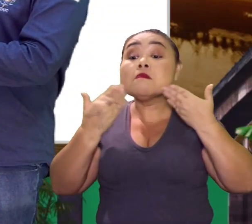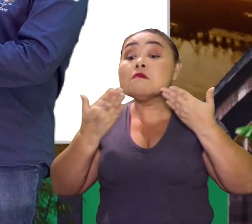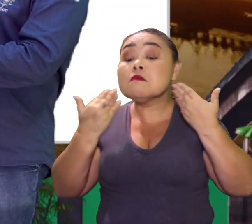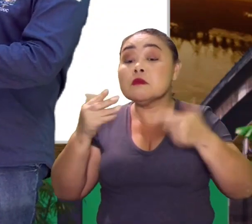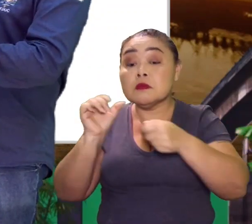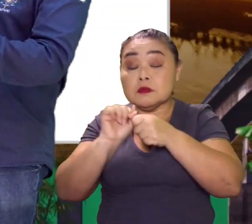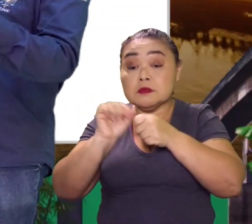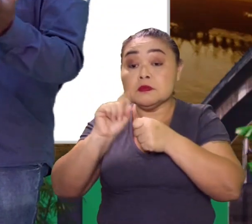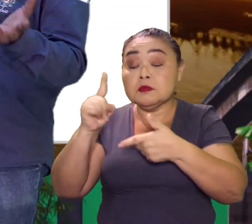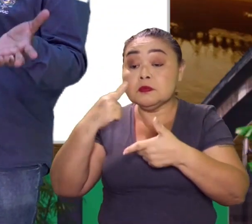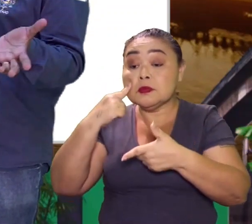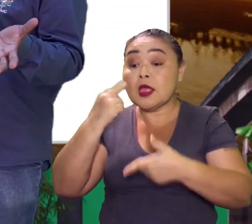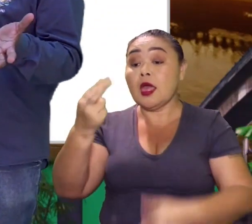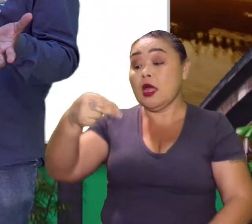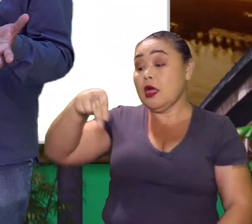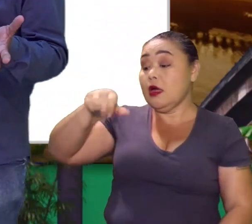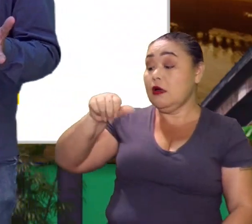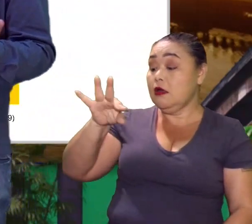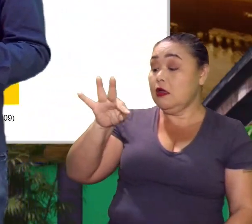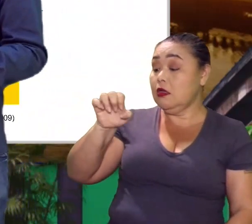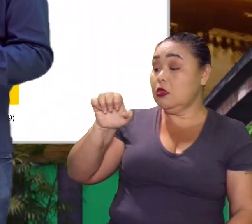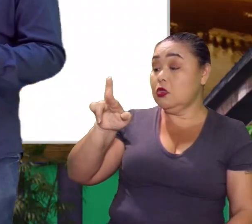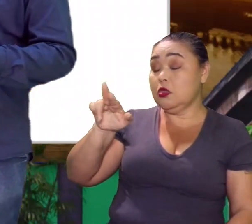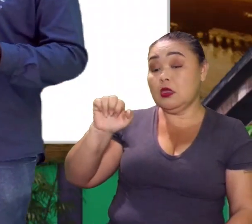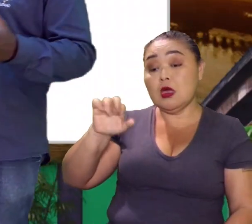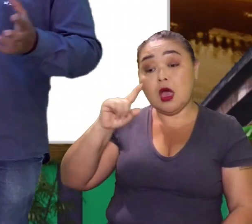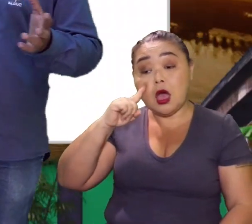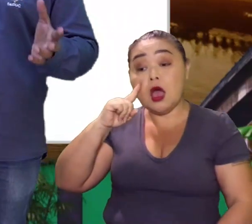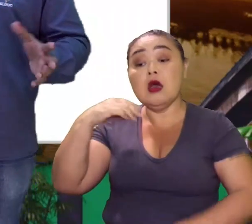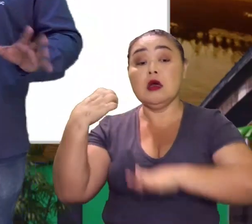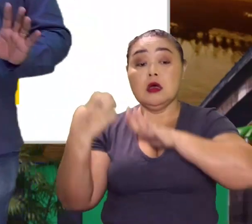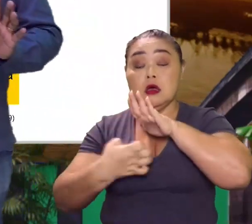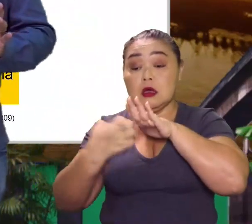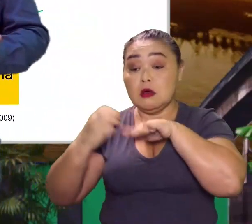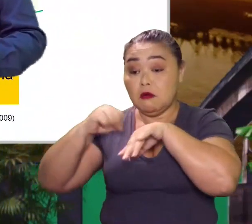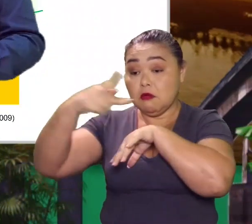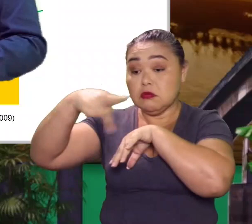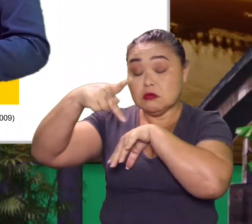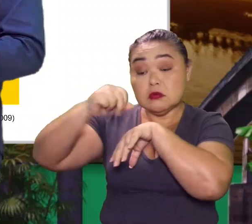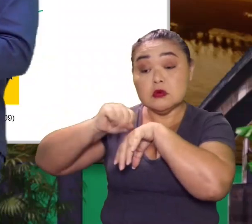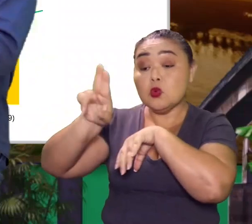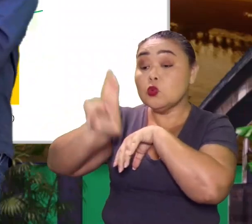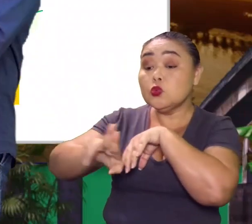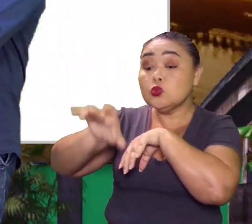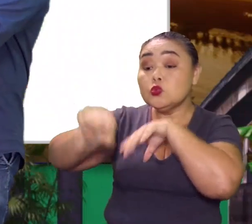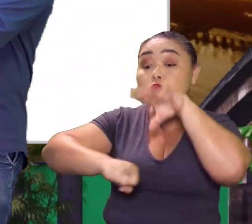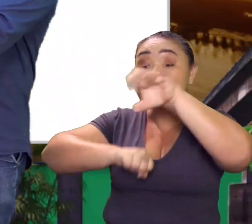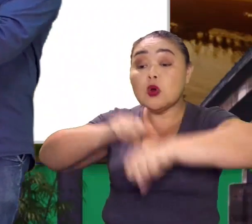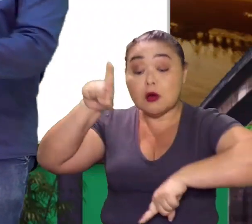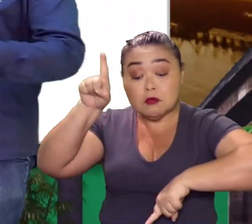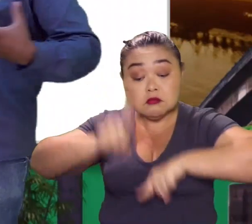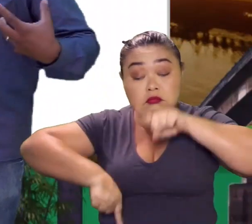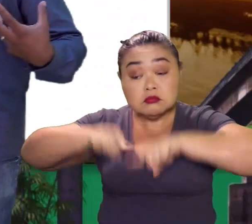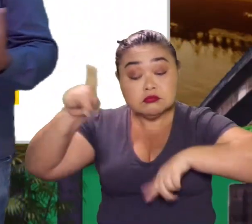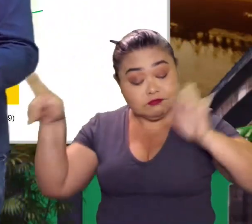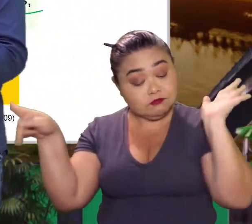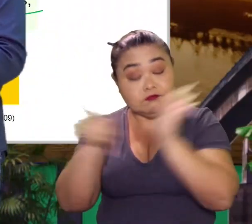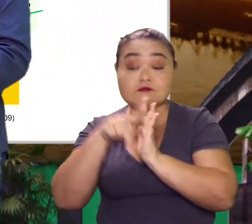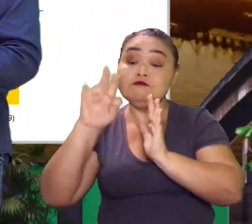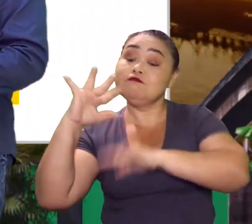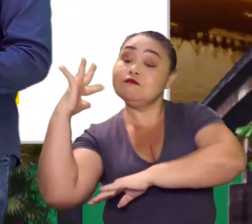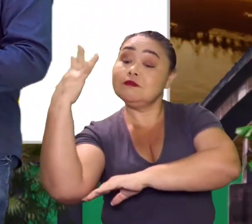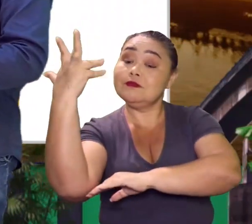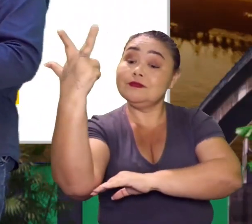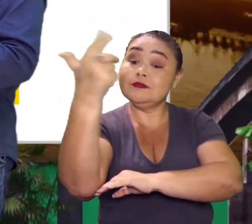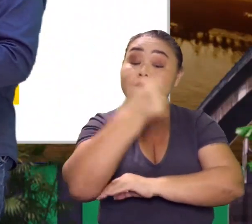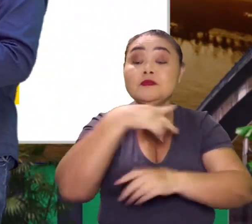exemplo da Natura, que é uma grande multinacional e que utiliza produtos típicos da floresta